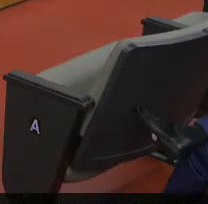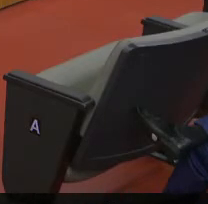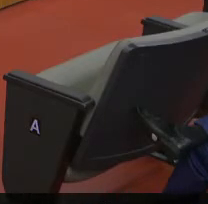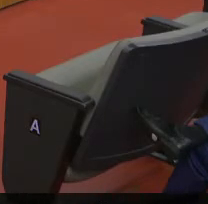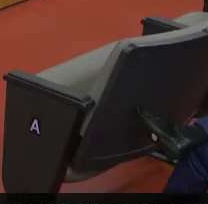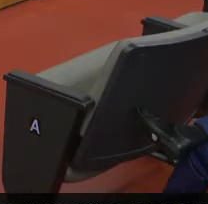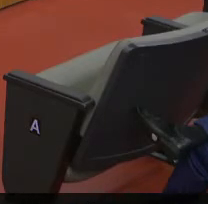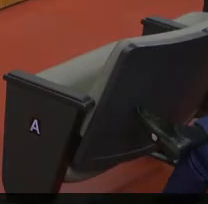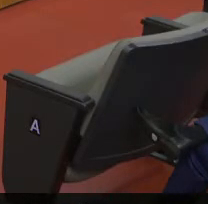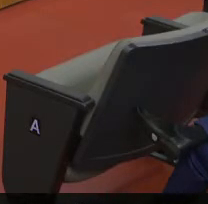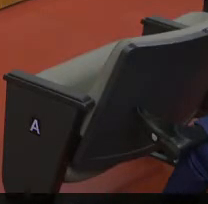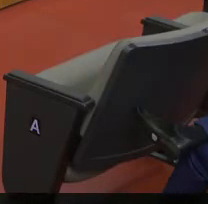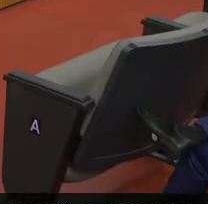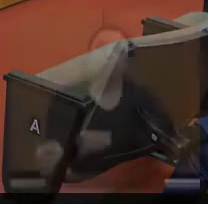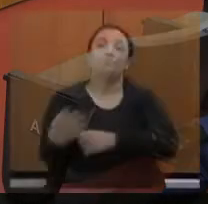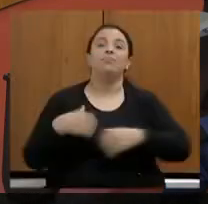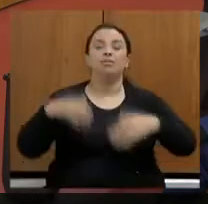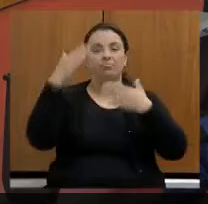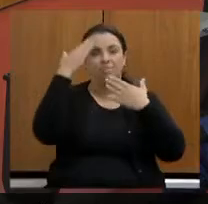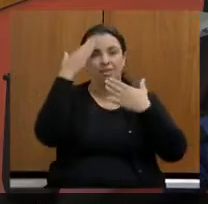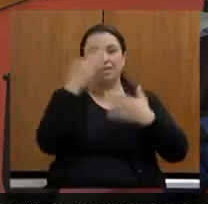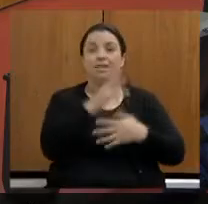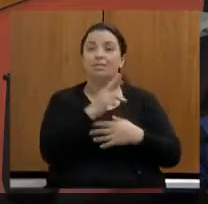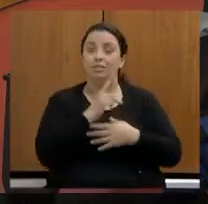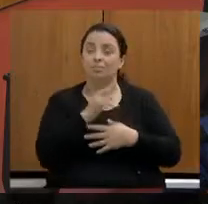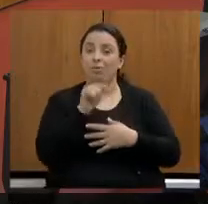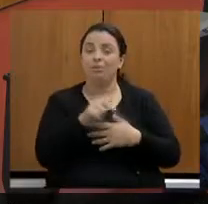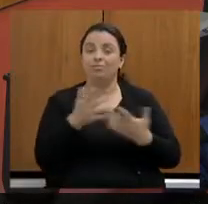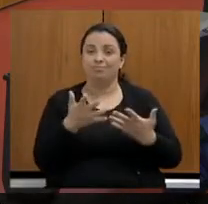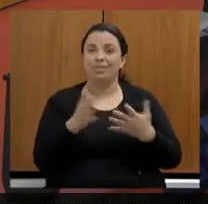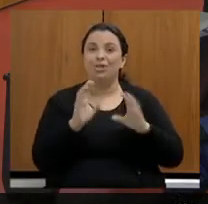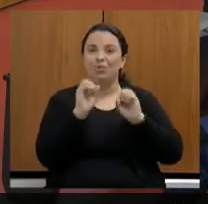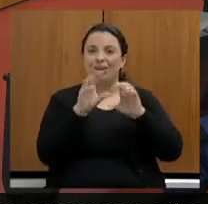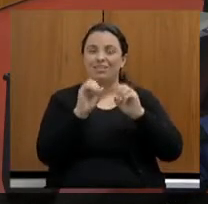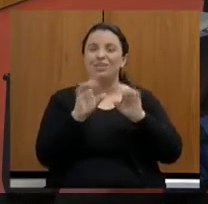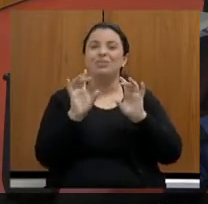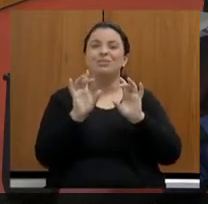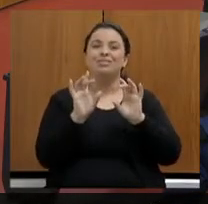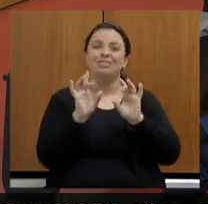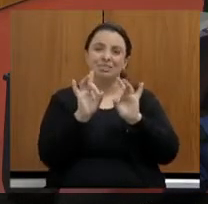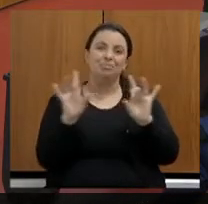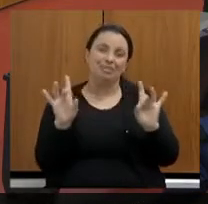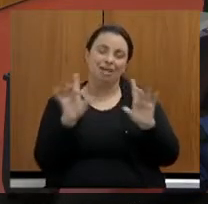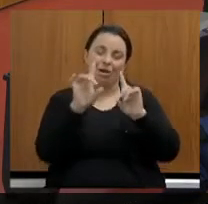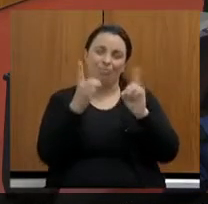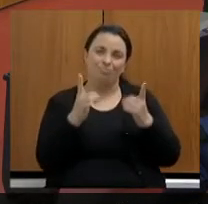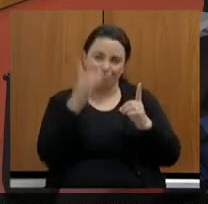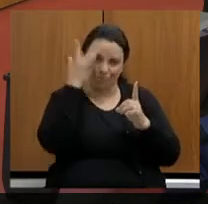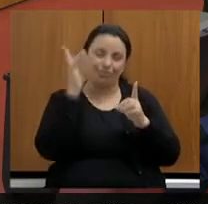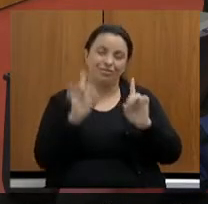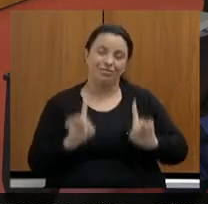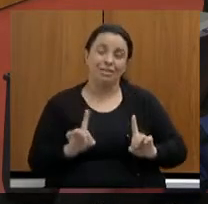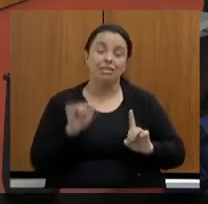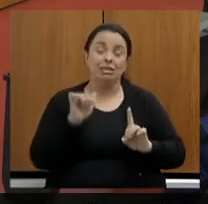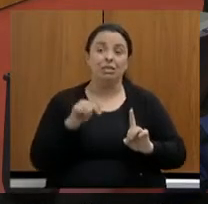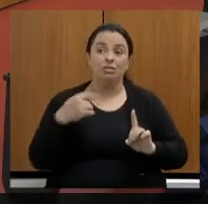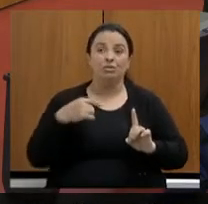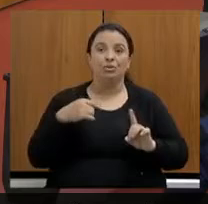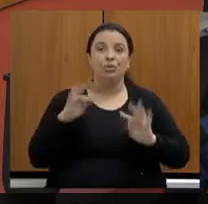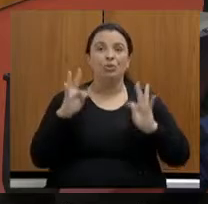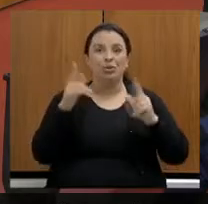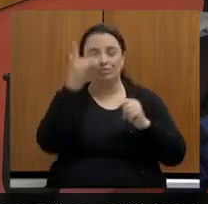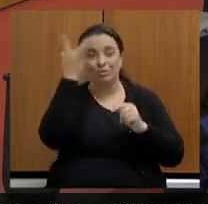agradecer um retorno sobre a educação especial e se você sabe dislike isso é uma coisa muito esperada né É É